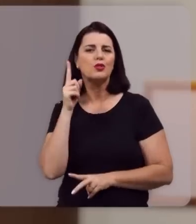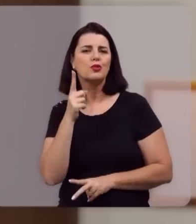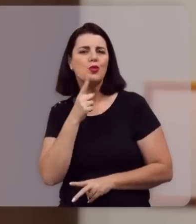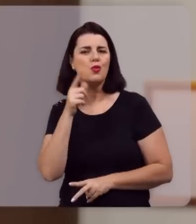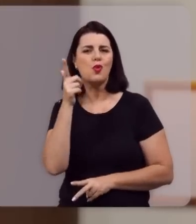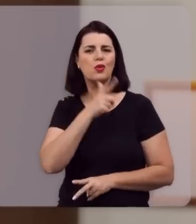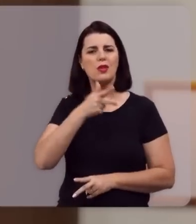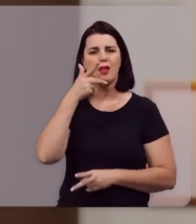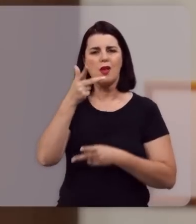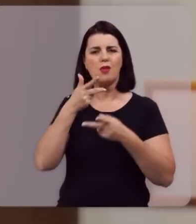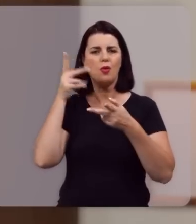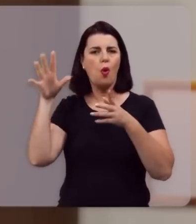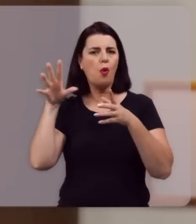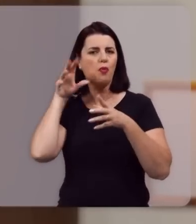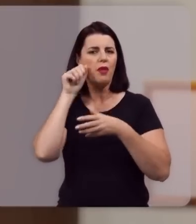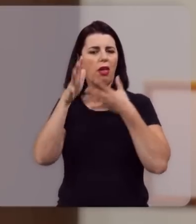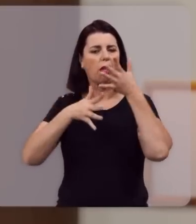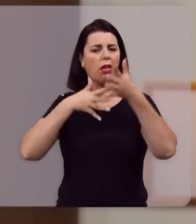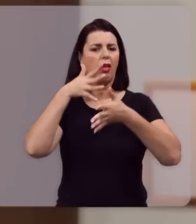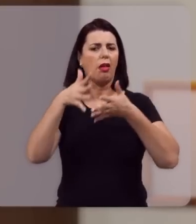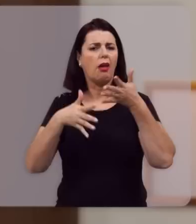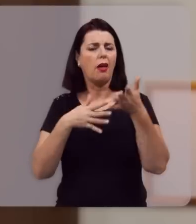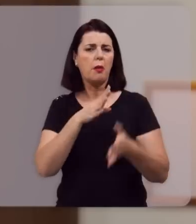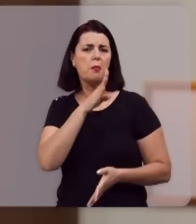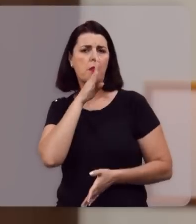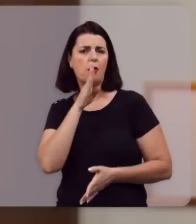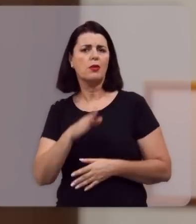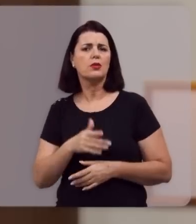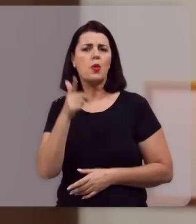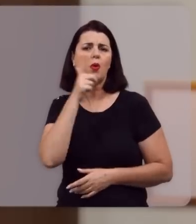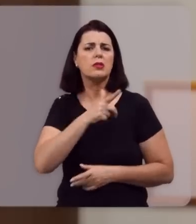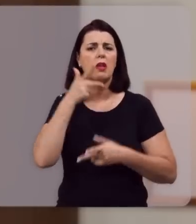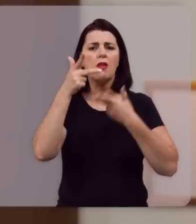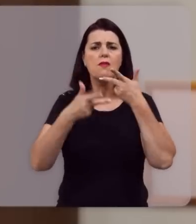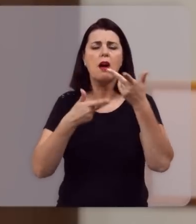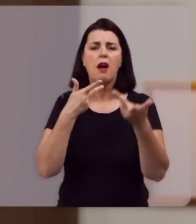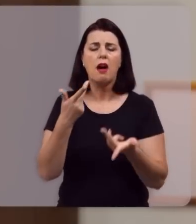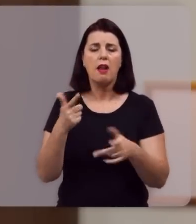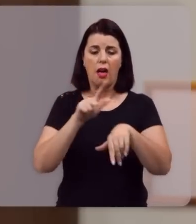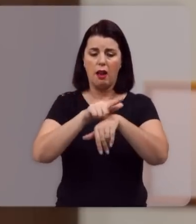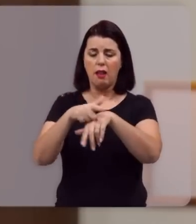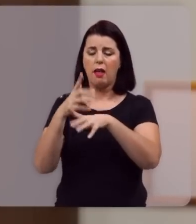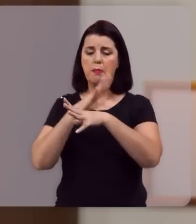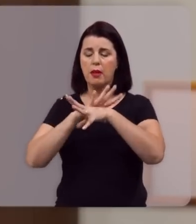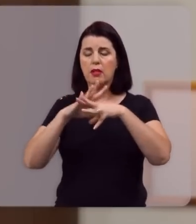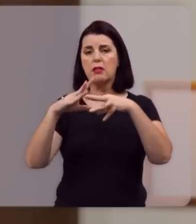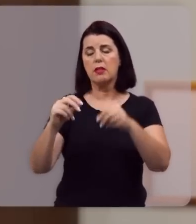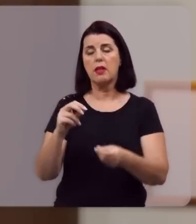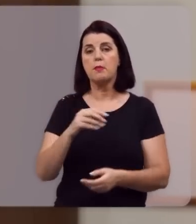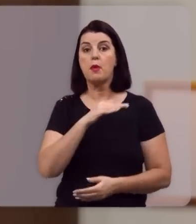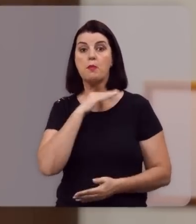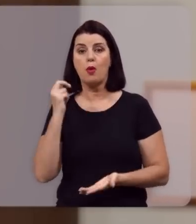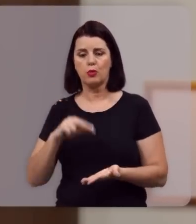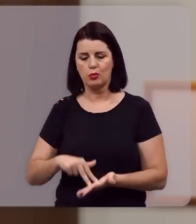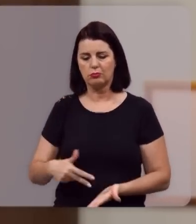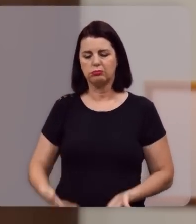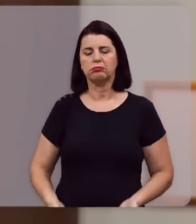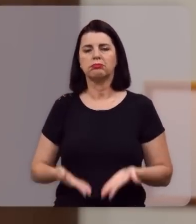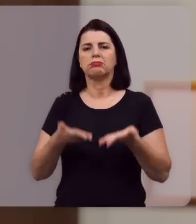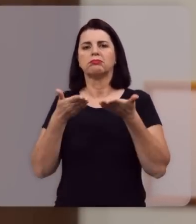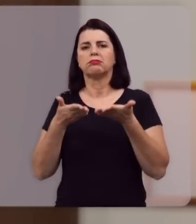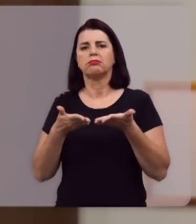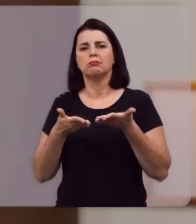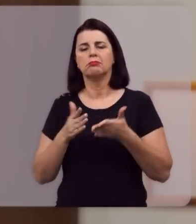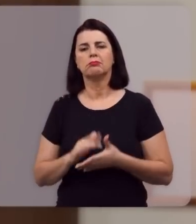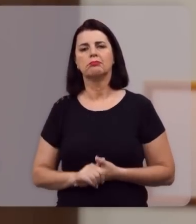mudos falaram, os coxos andaram, os leprosos foram purificados, os mortos